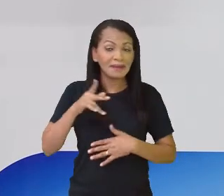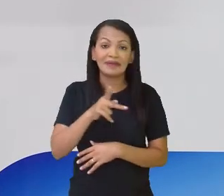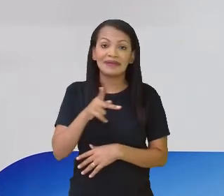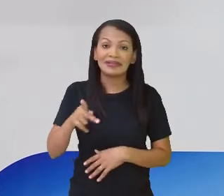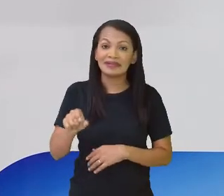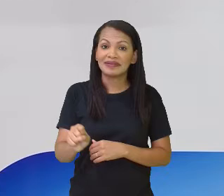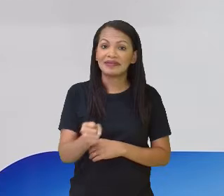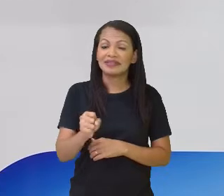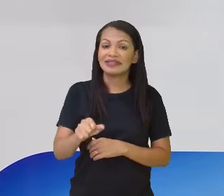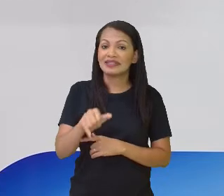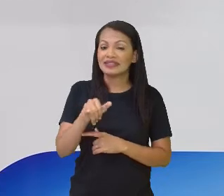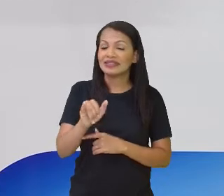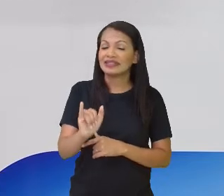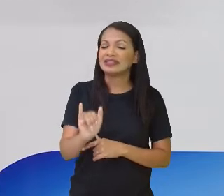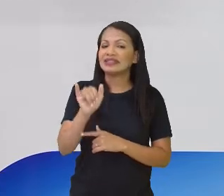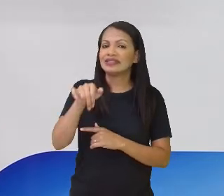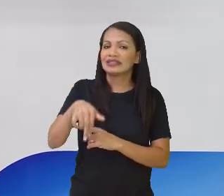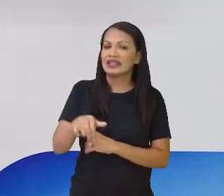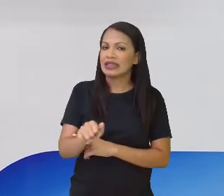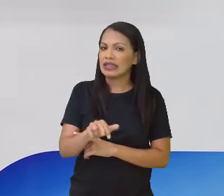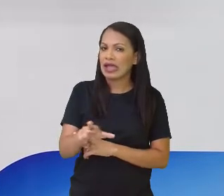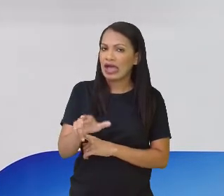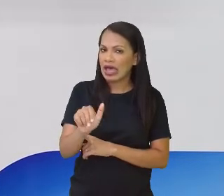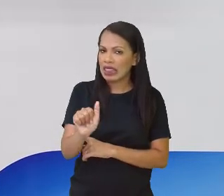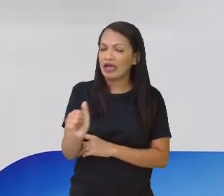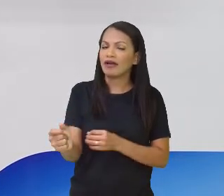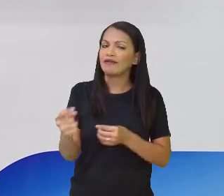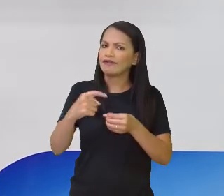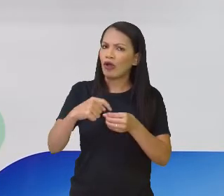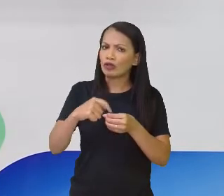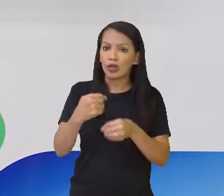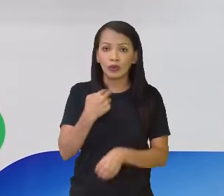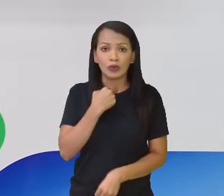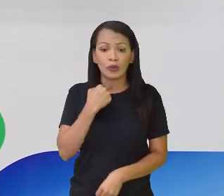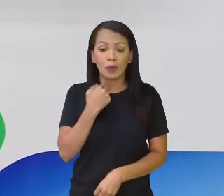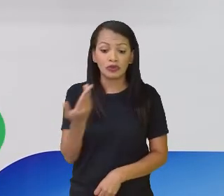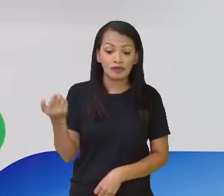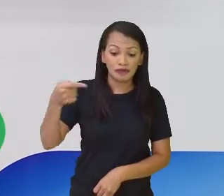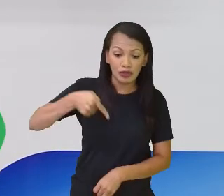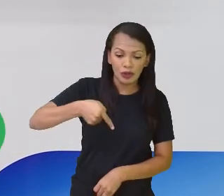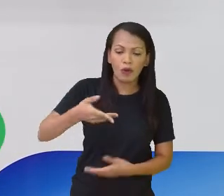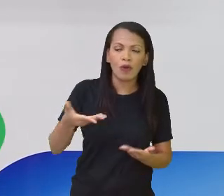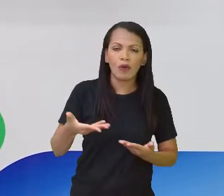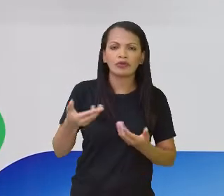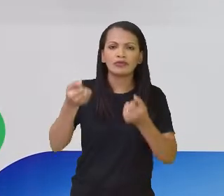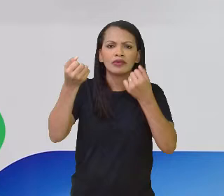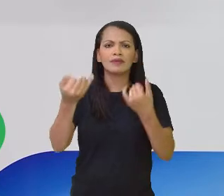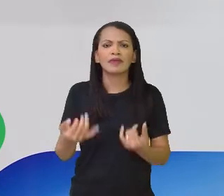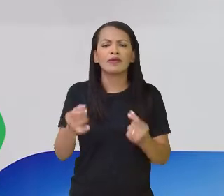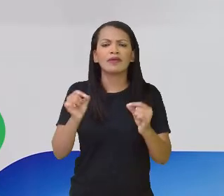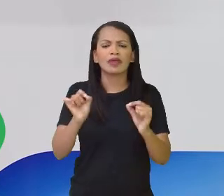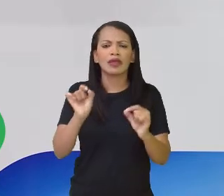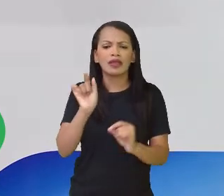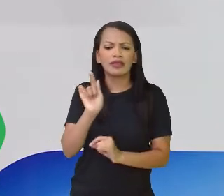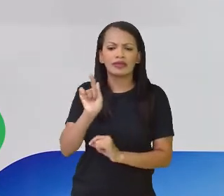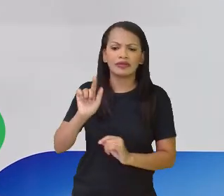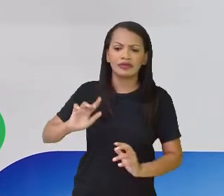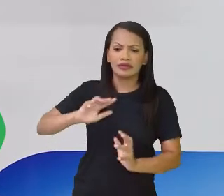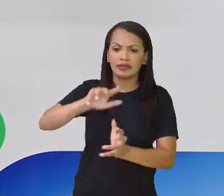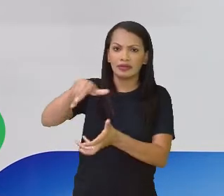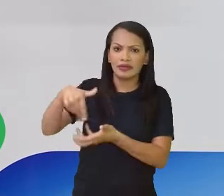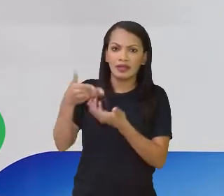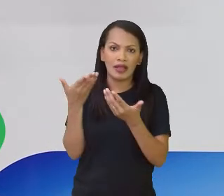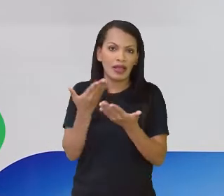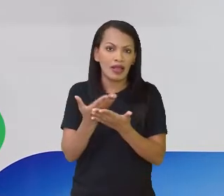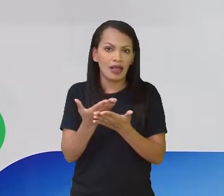Sinara volta. Ela não pôde vir hoje e eu estou aqui para falar sobre geografia. E a nossa aula de